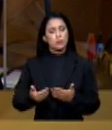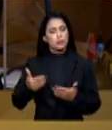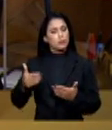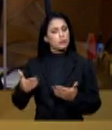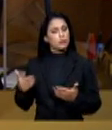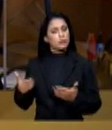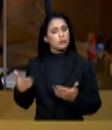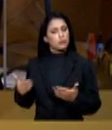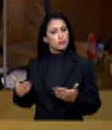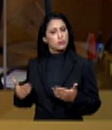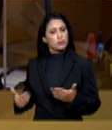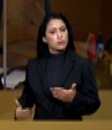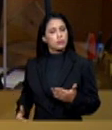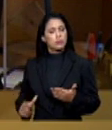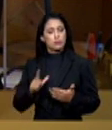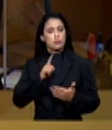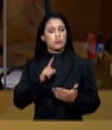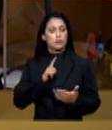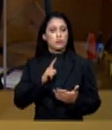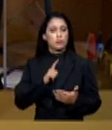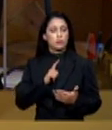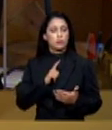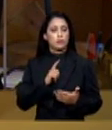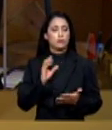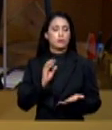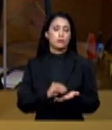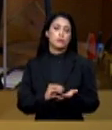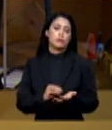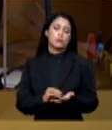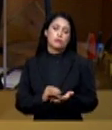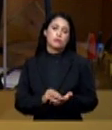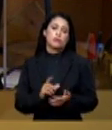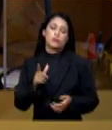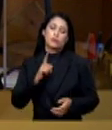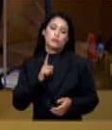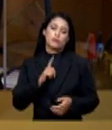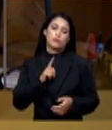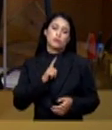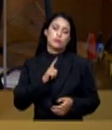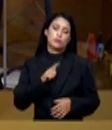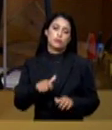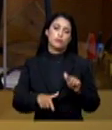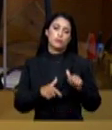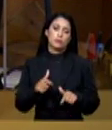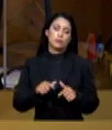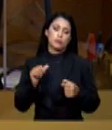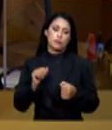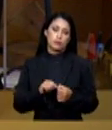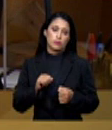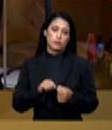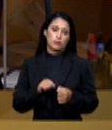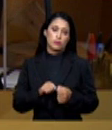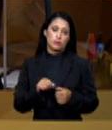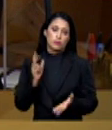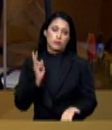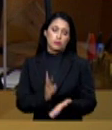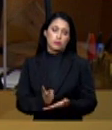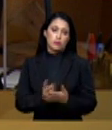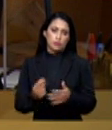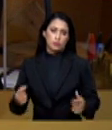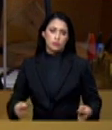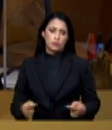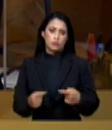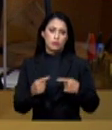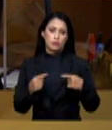anteriores ao arrepio da anuência doente que detém a titularidade do serviço a ser prestado no mesmo sentido